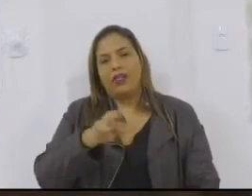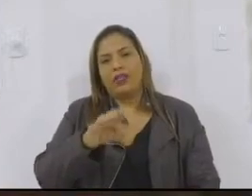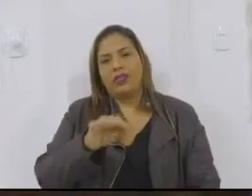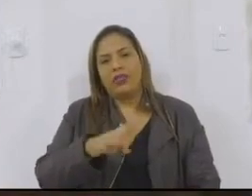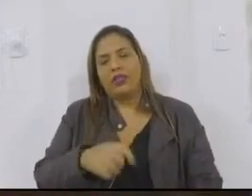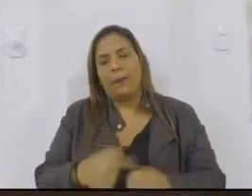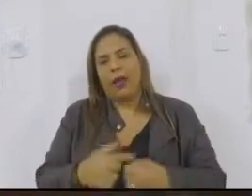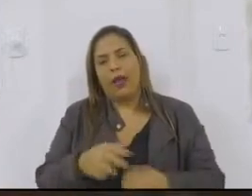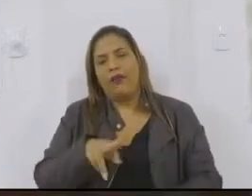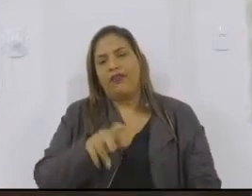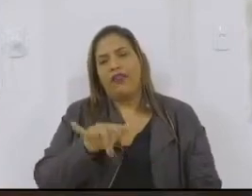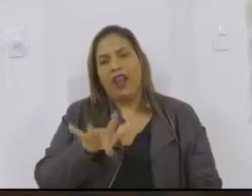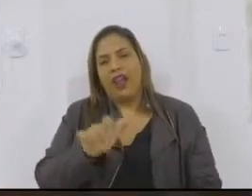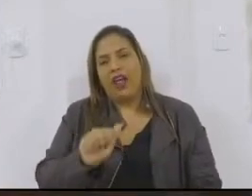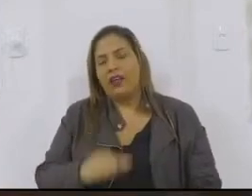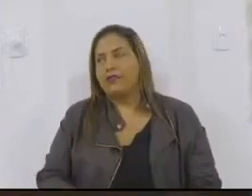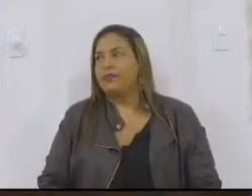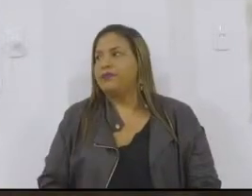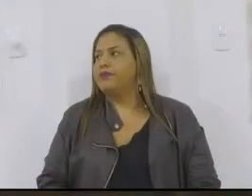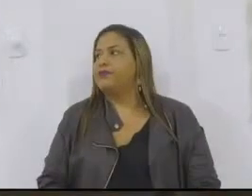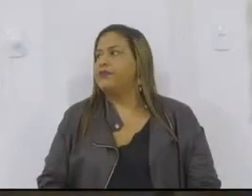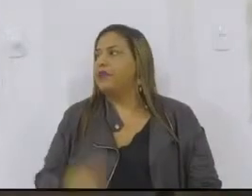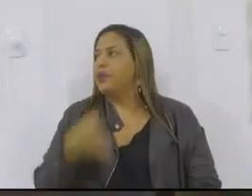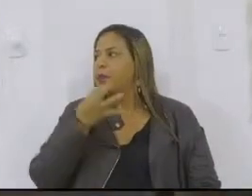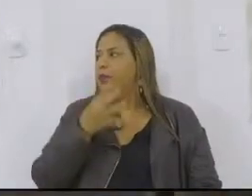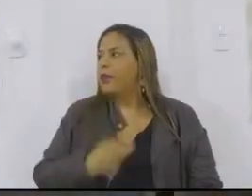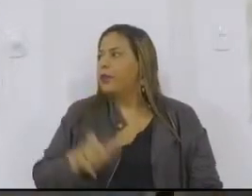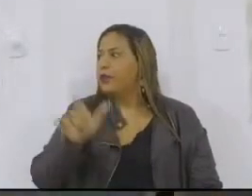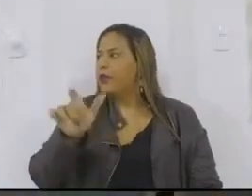discussão, com a palavra, vereador Delson.